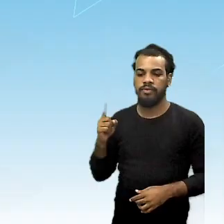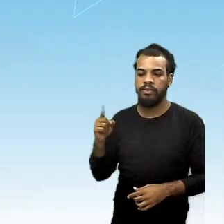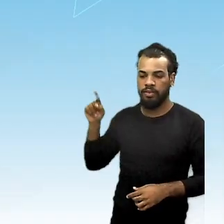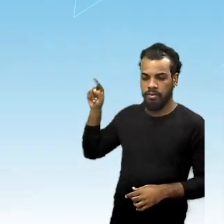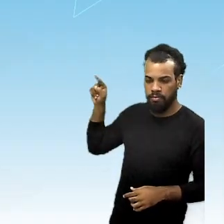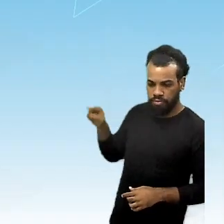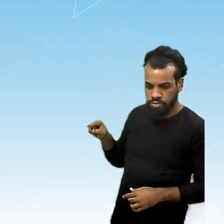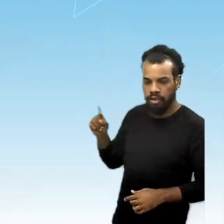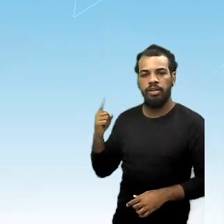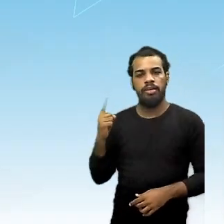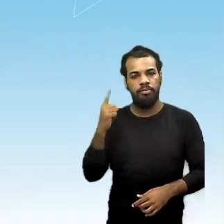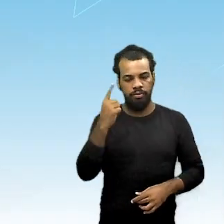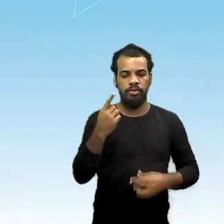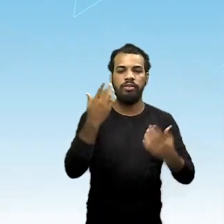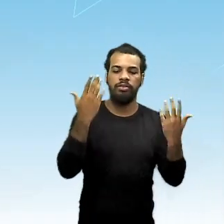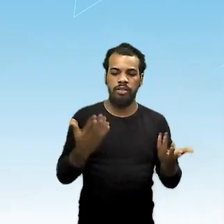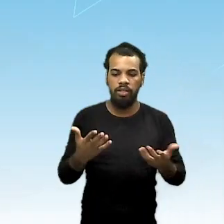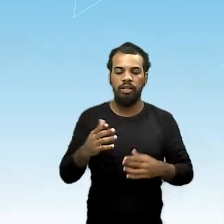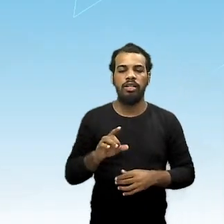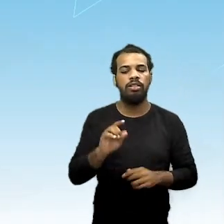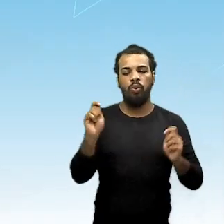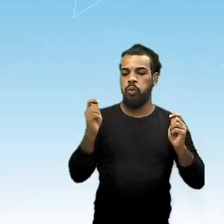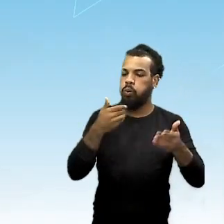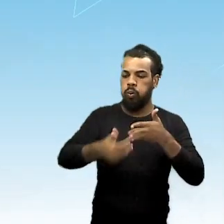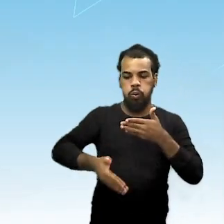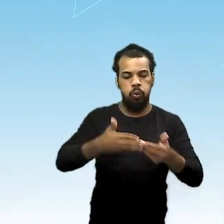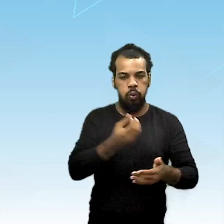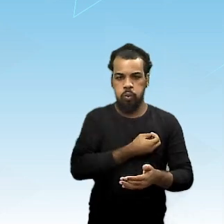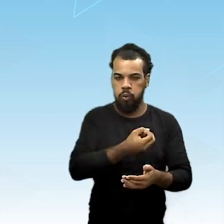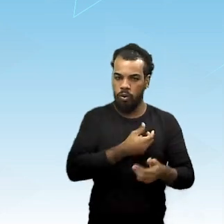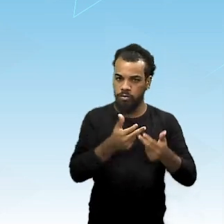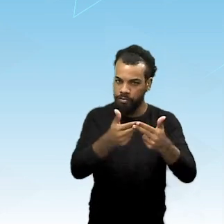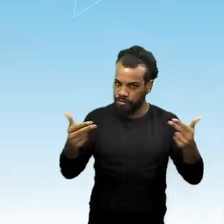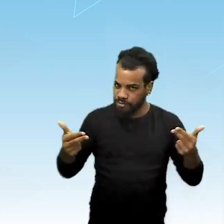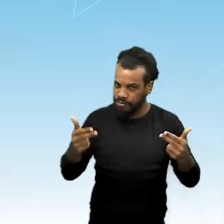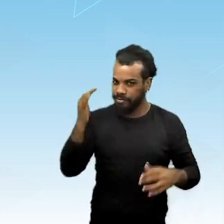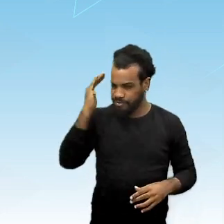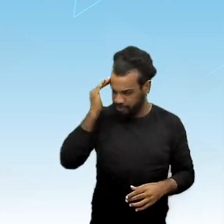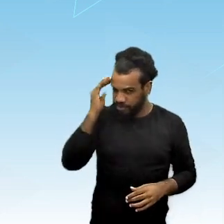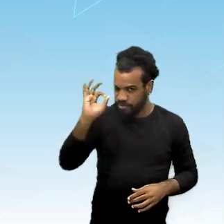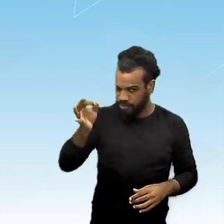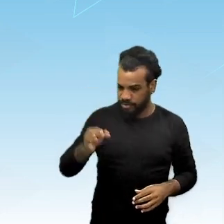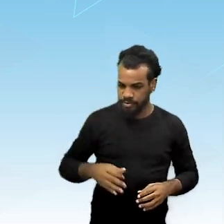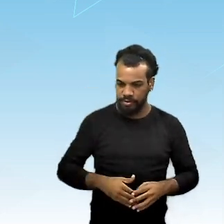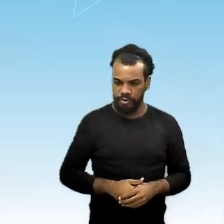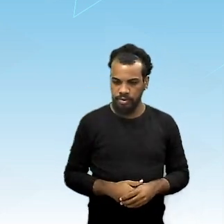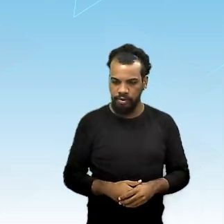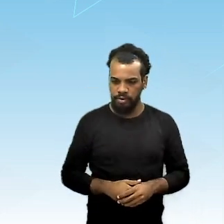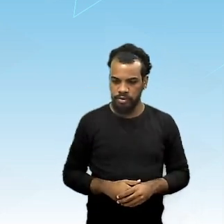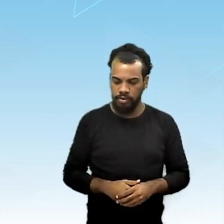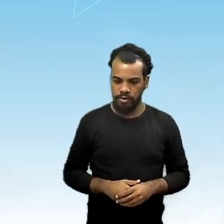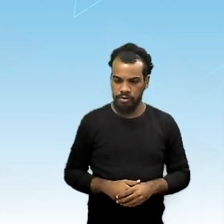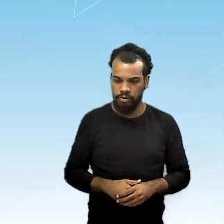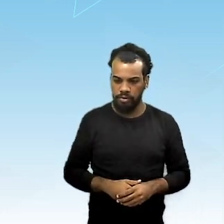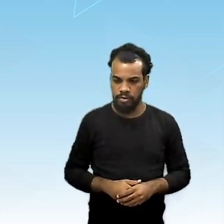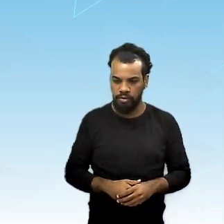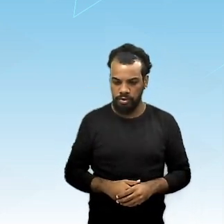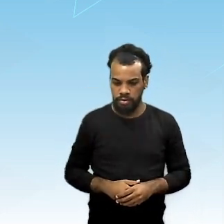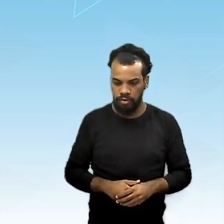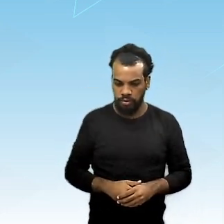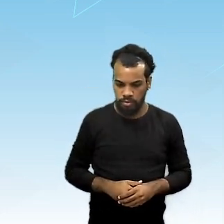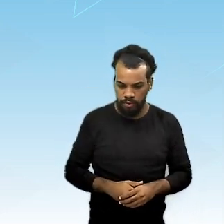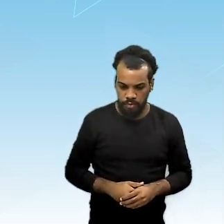dá a possibilidade de a gente calcular qualquer valor. Tá vendo como é simples? Então, a partir disso, segue comigo lá para as próximas videoaulas.